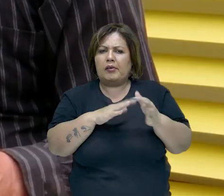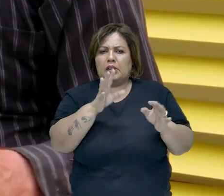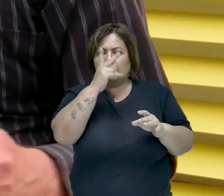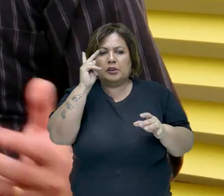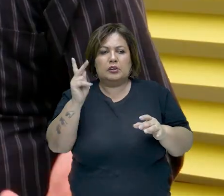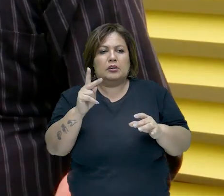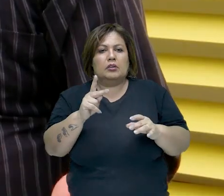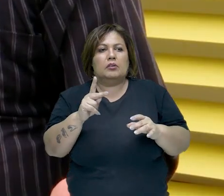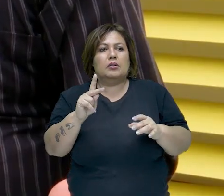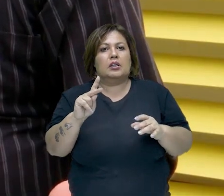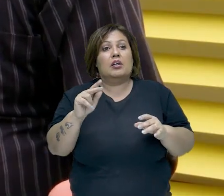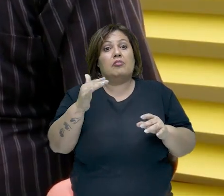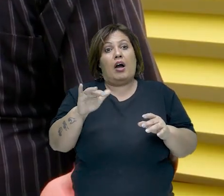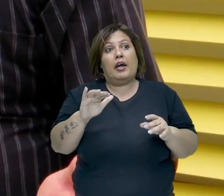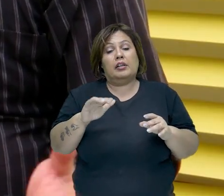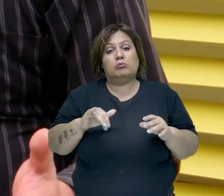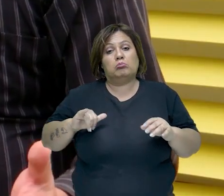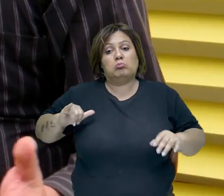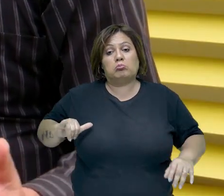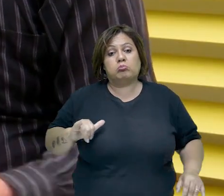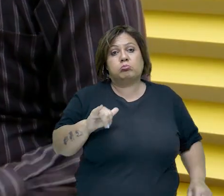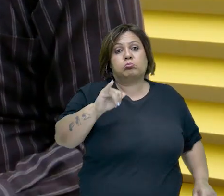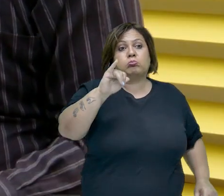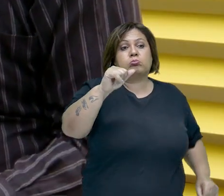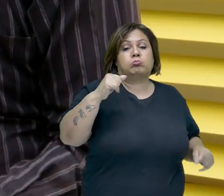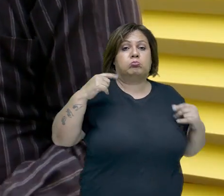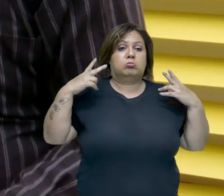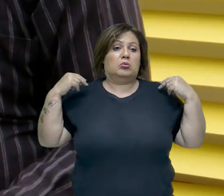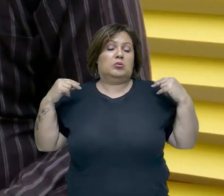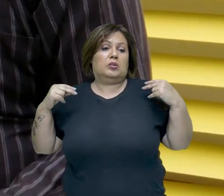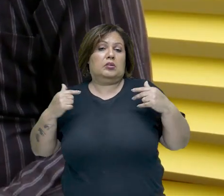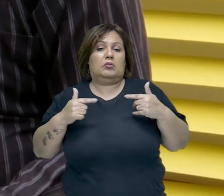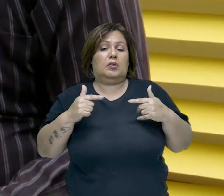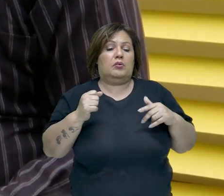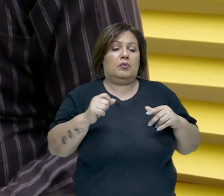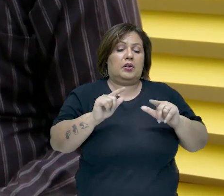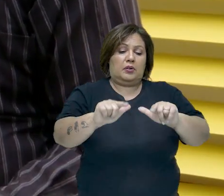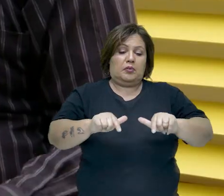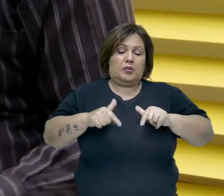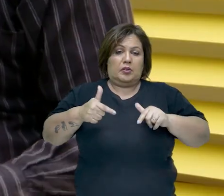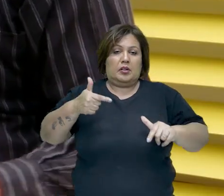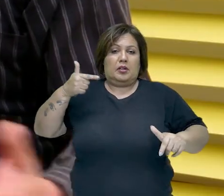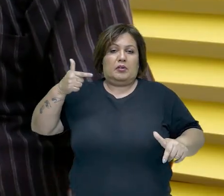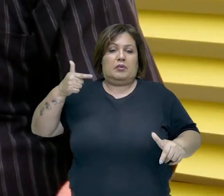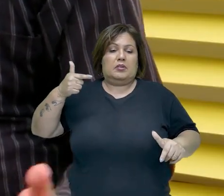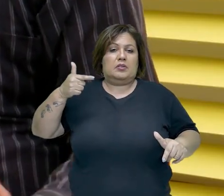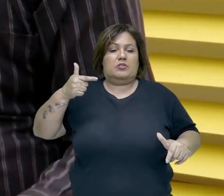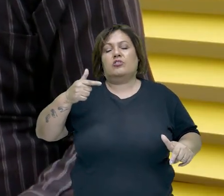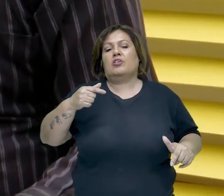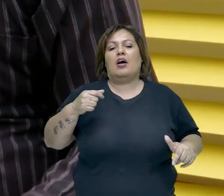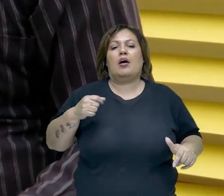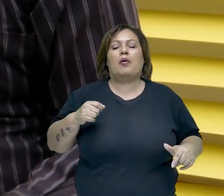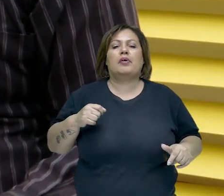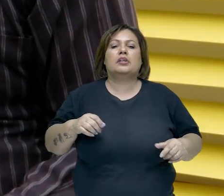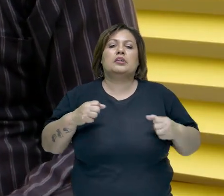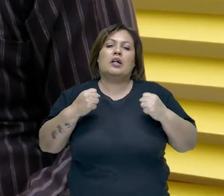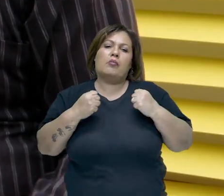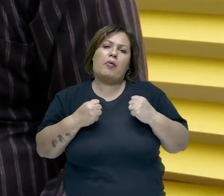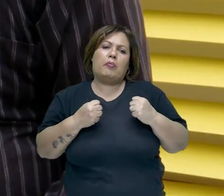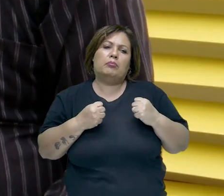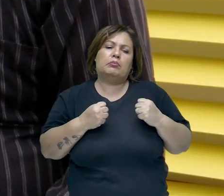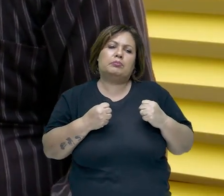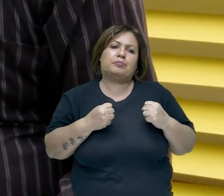ser o comandante de uma aeronave, por exemplo. Não é qualquer um que pode ter a posse de arma. Não é qualquer um que é médico, não é qualquer um que é